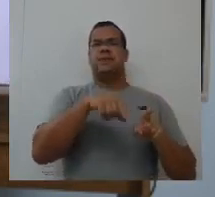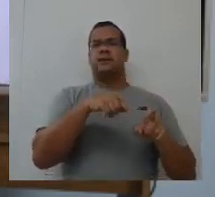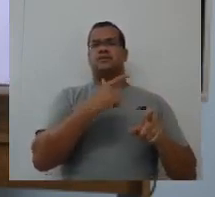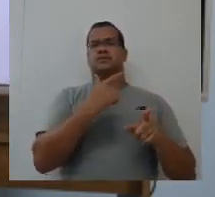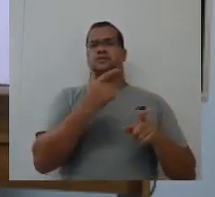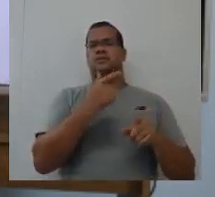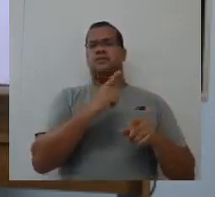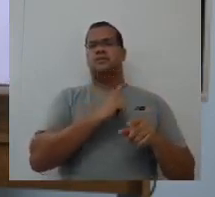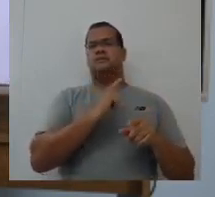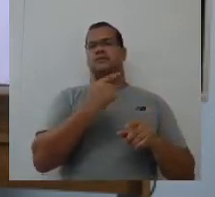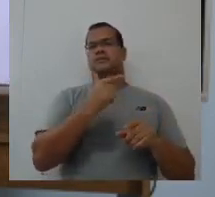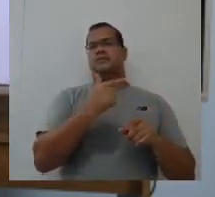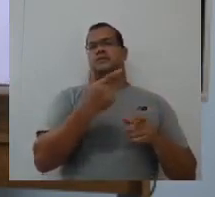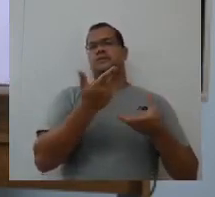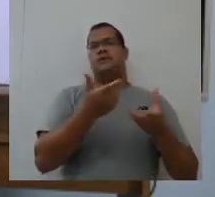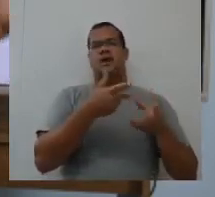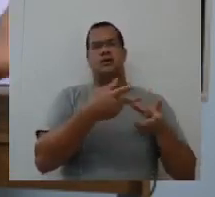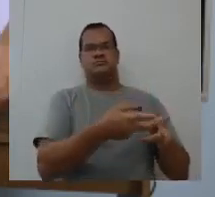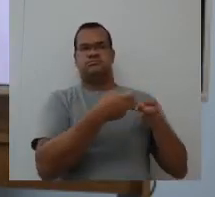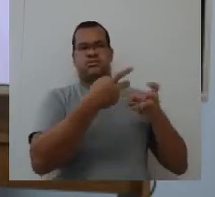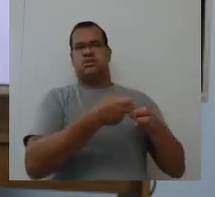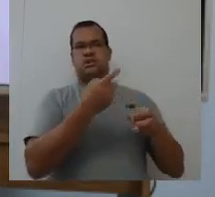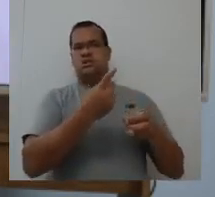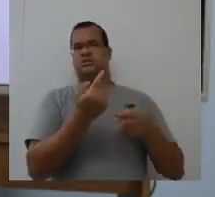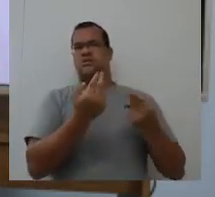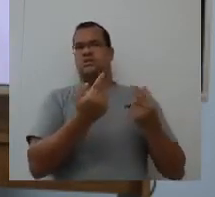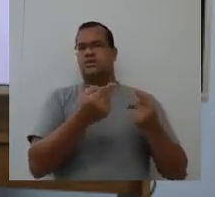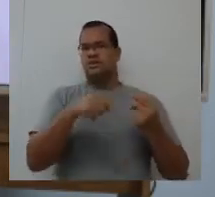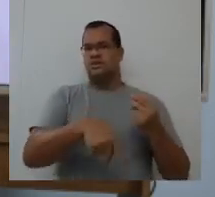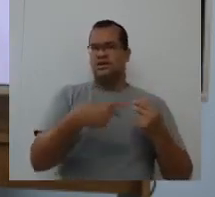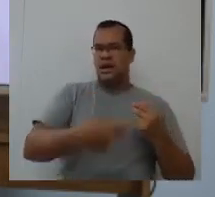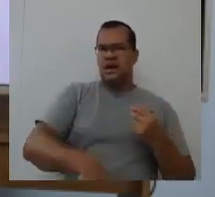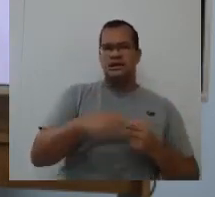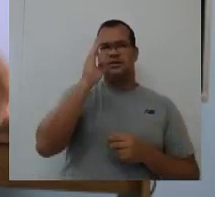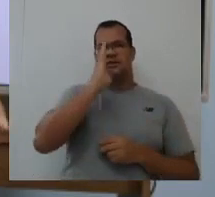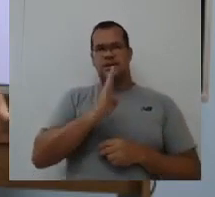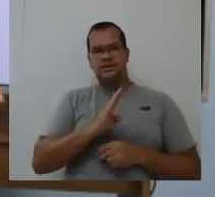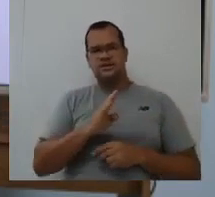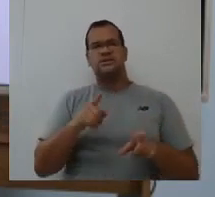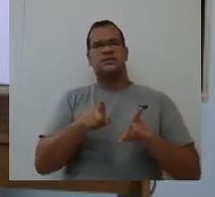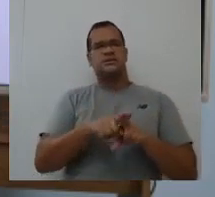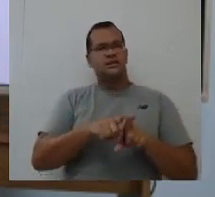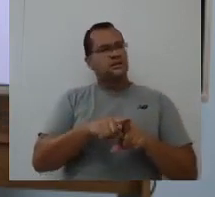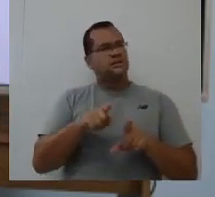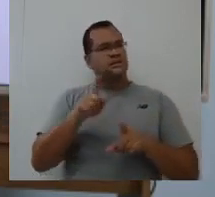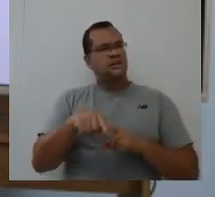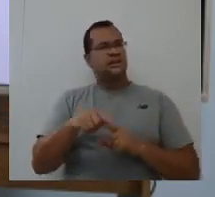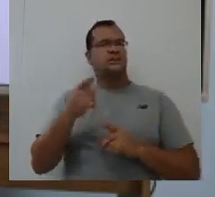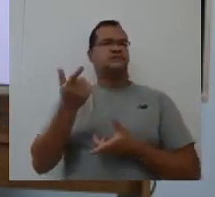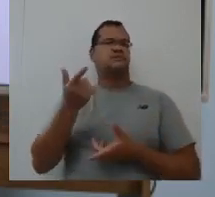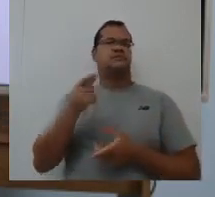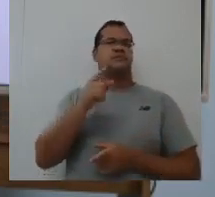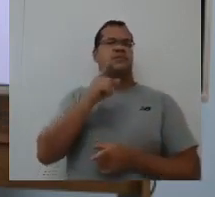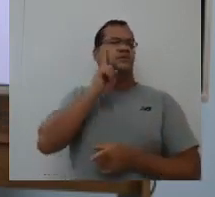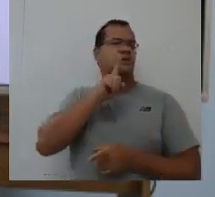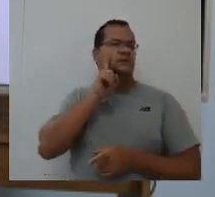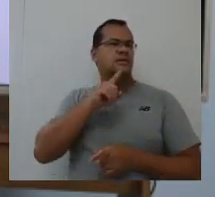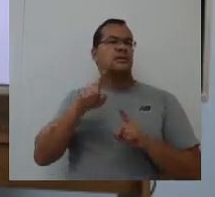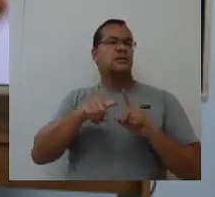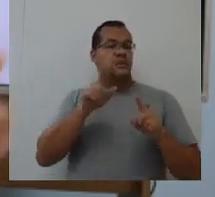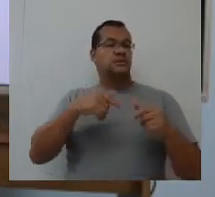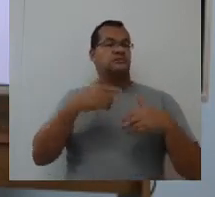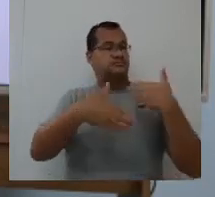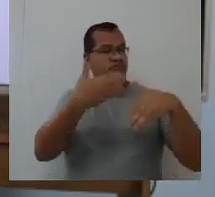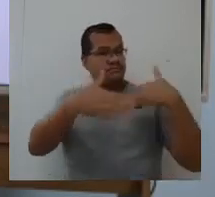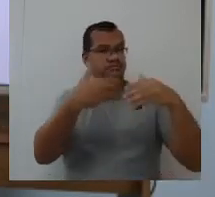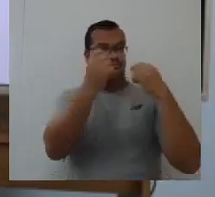colônia de exploração, como aconteceu com o Brasil também no sul dos Estados Unidos, mas desenvolveu um processo